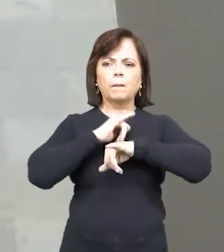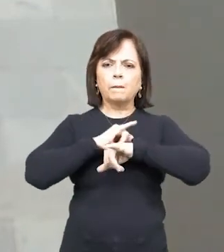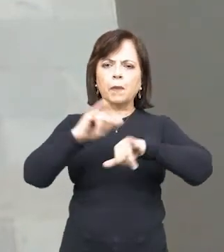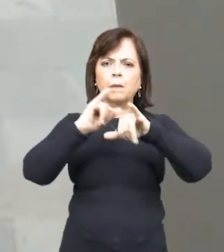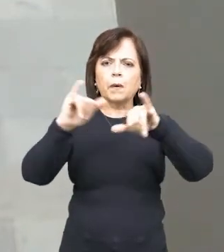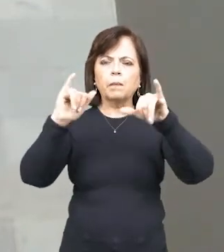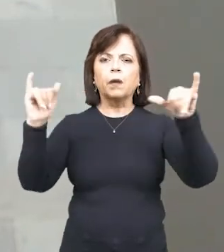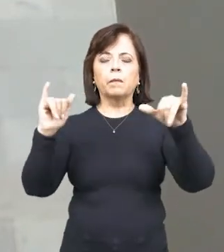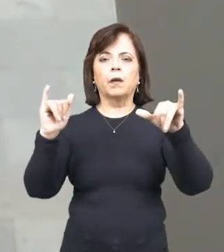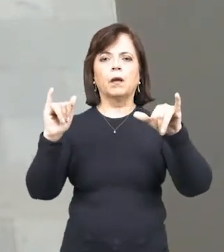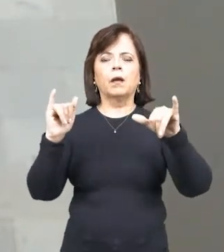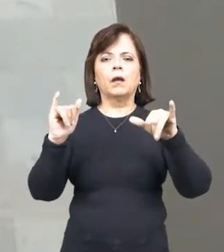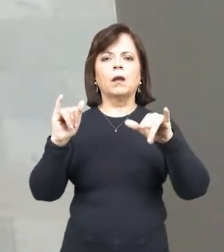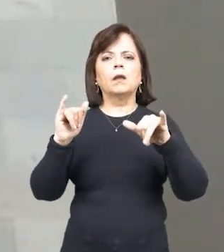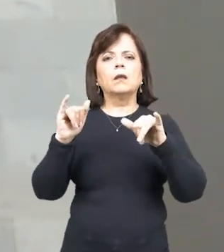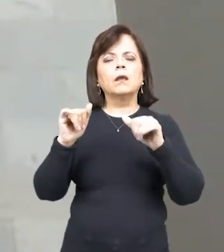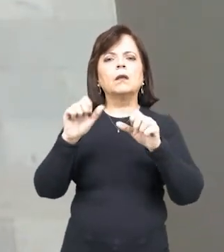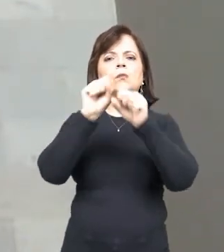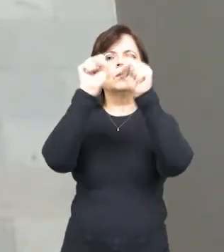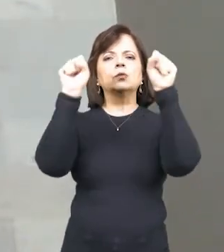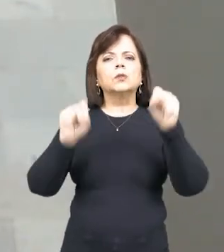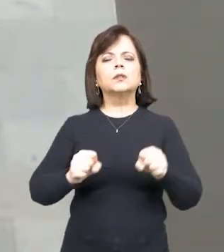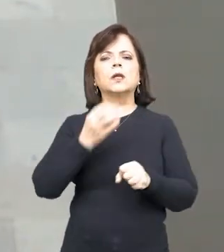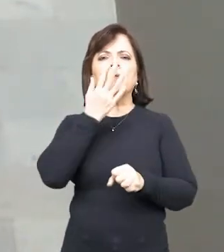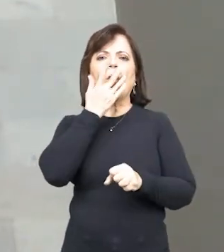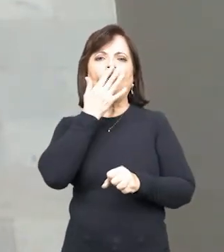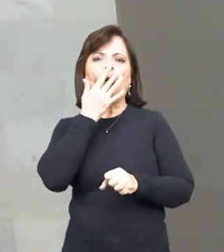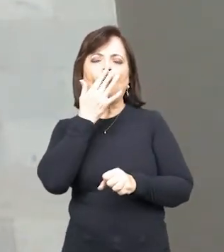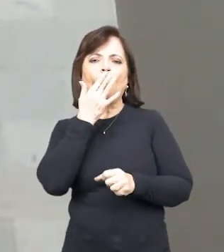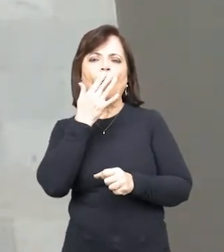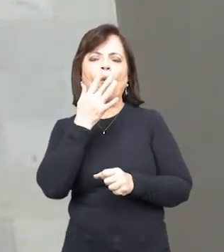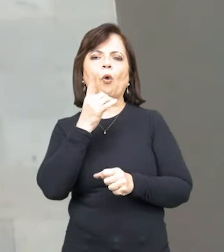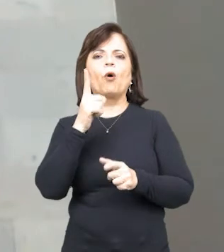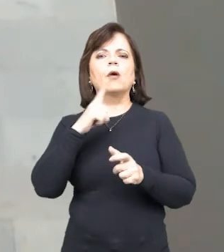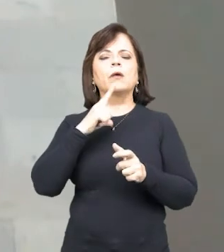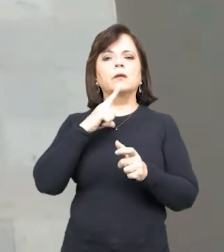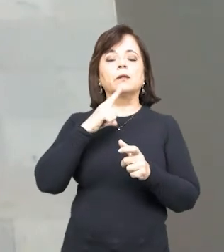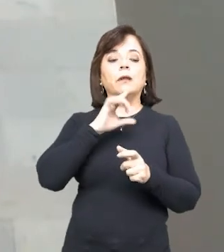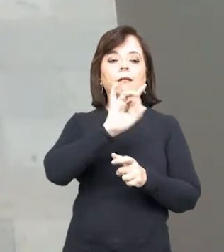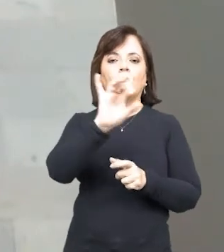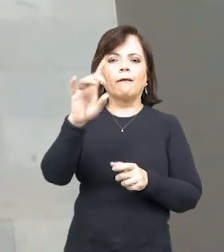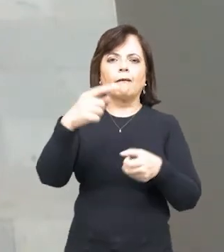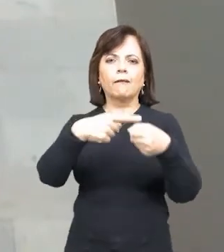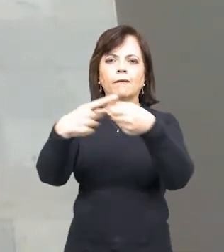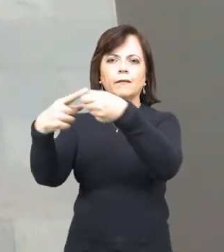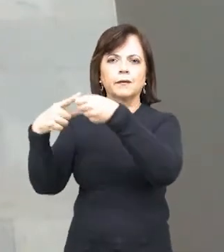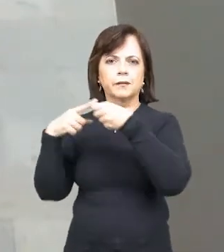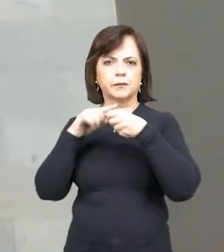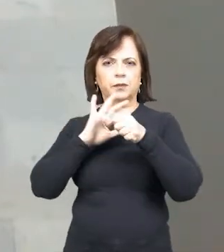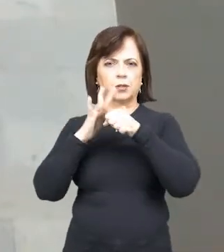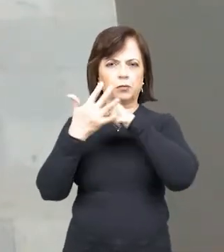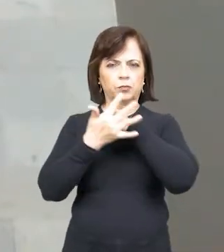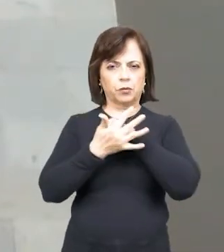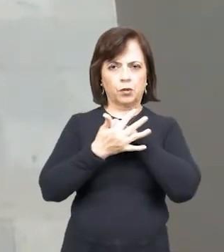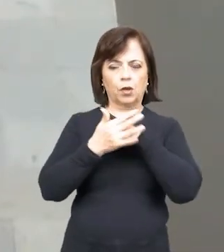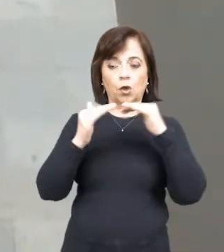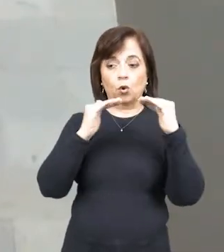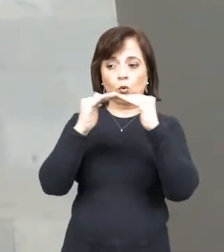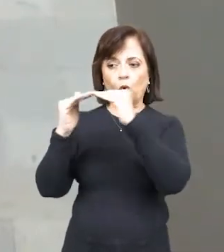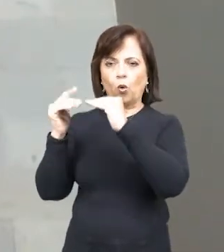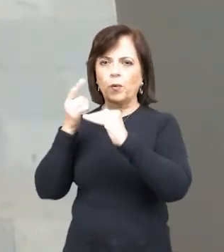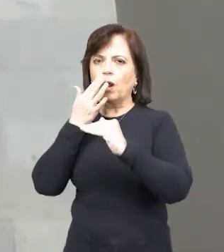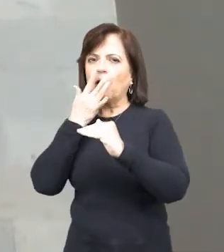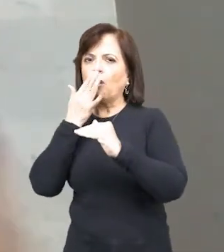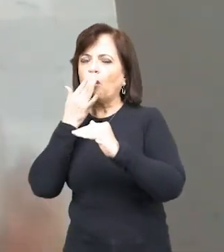a adoção de um sistema de bandeiramento que classificava a situação epidemiológica dos municípios de